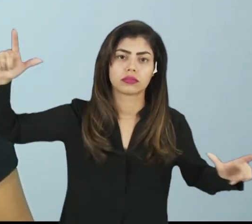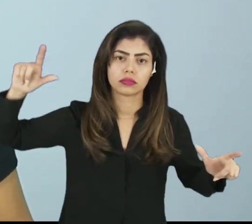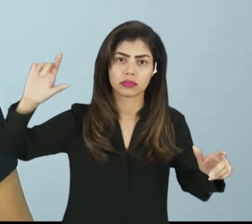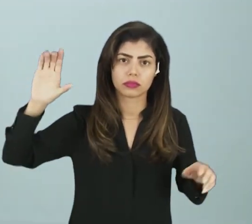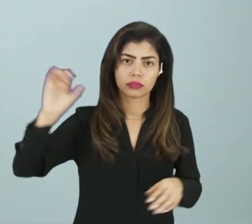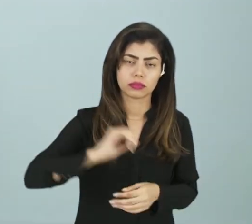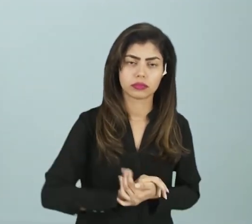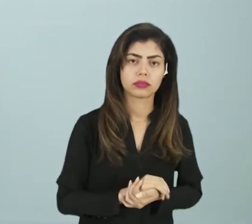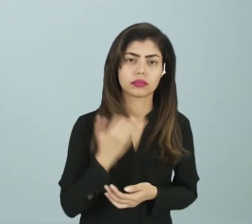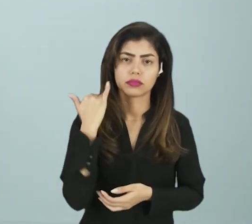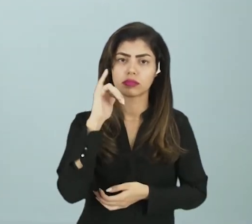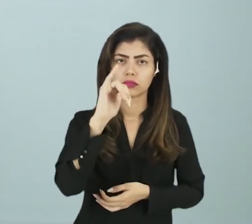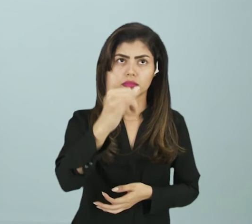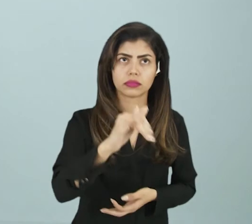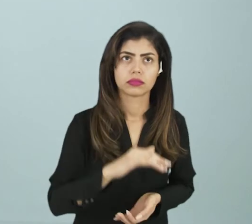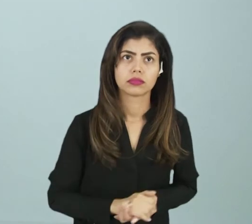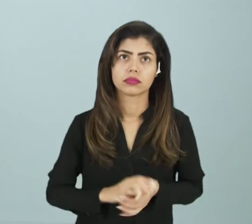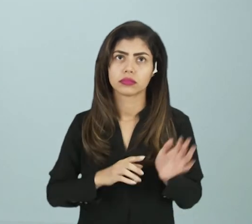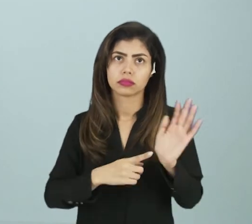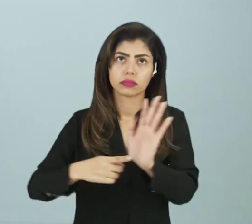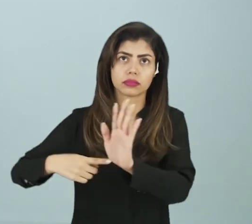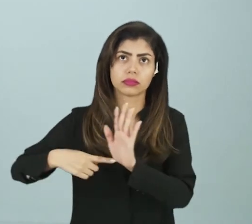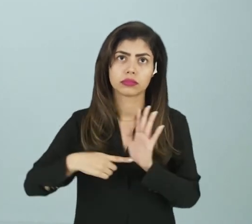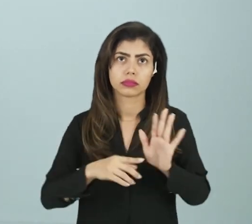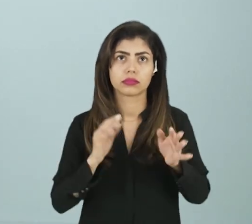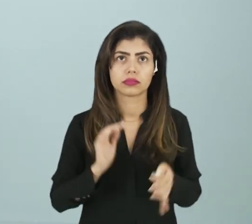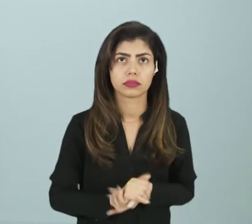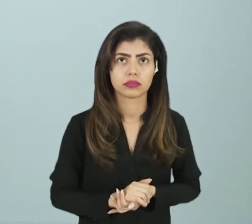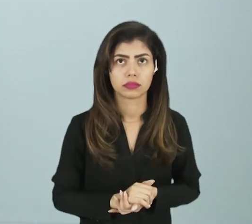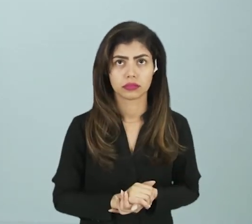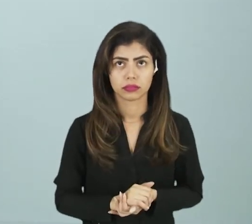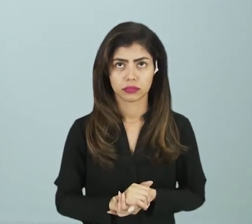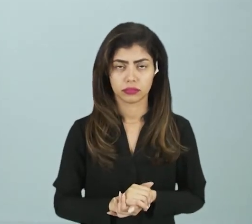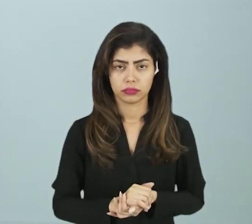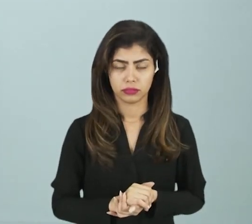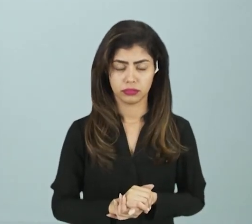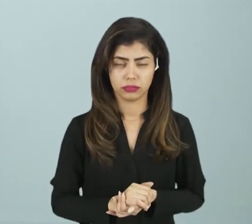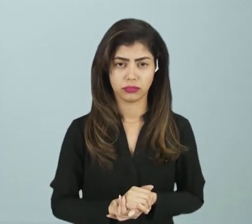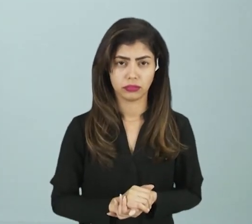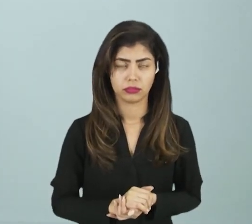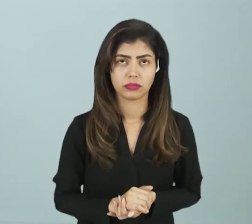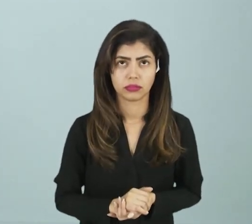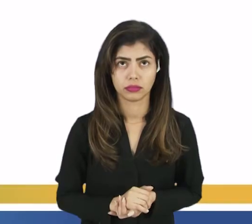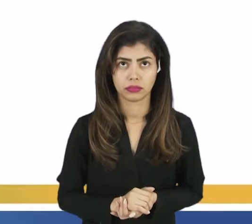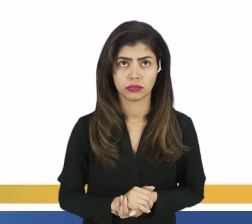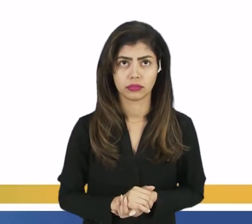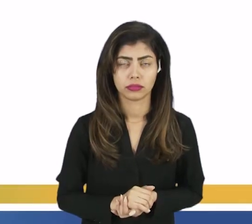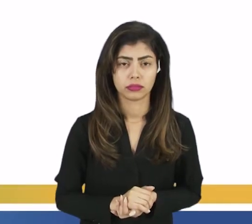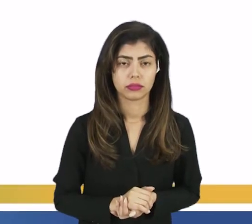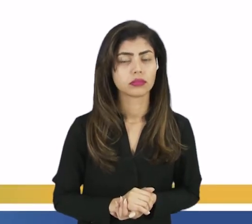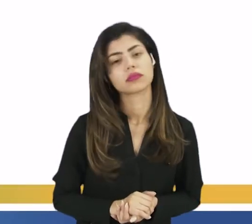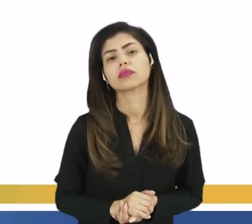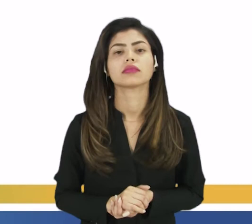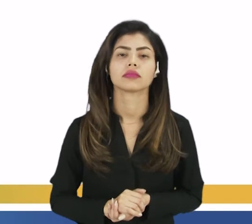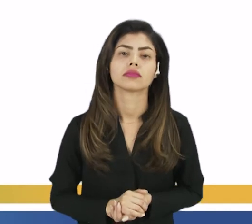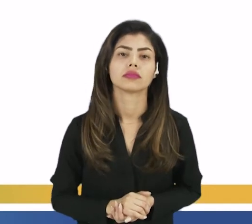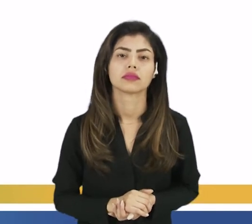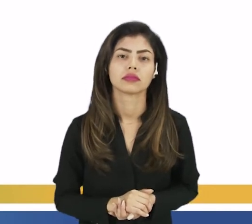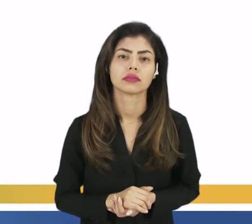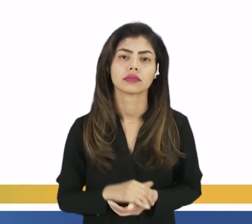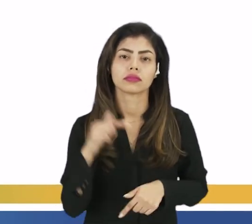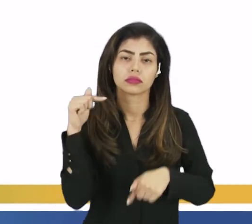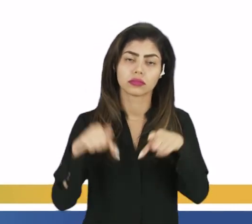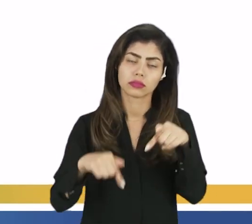desses elétricos Ok só nós temos aqui a distribuição que nós vamos utilizar é do diagrama esse